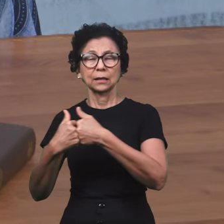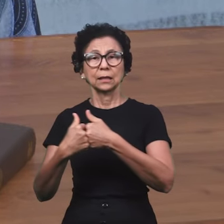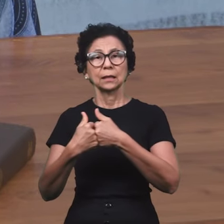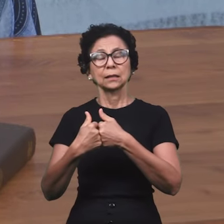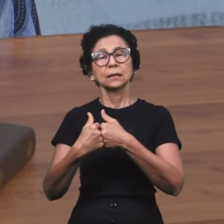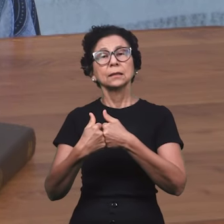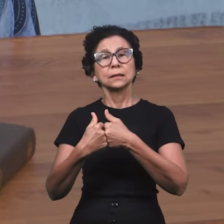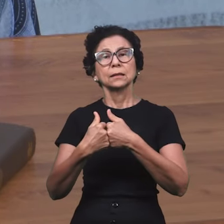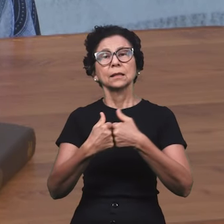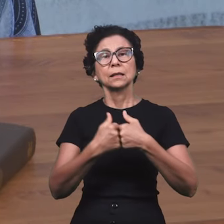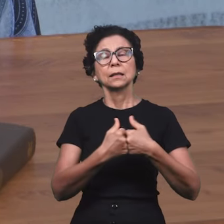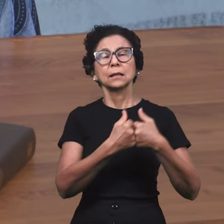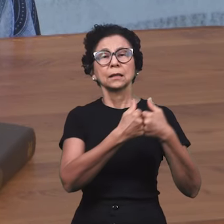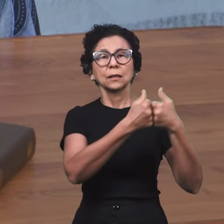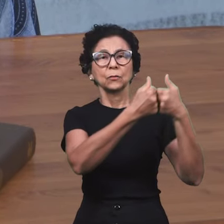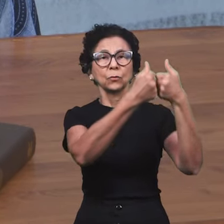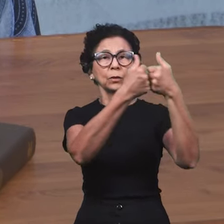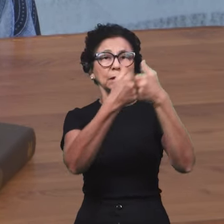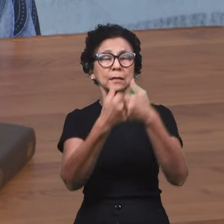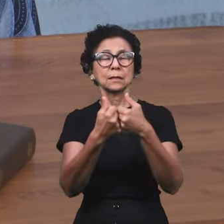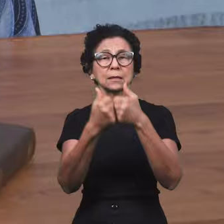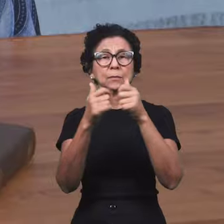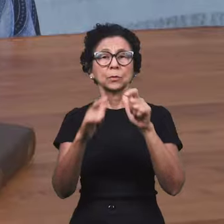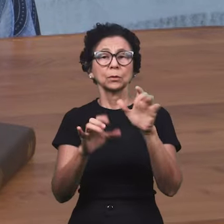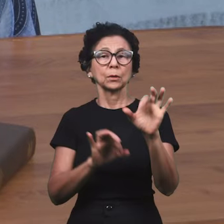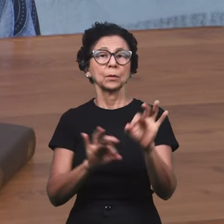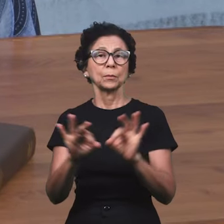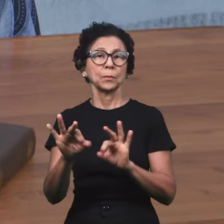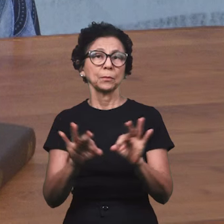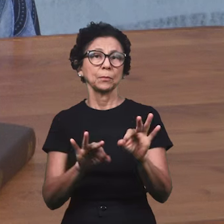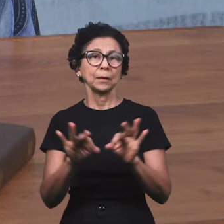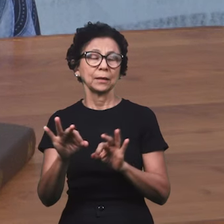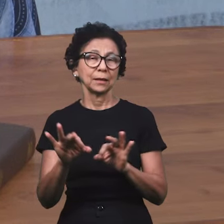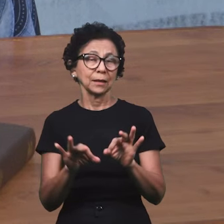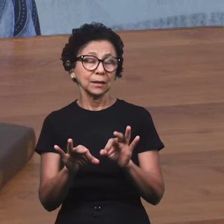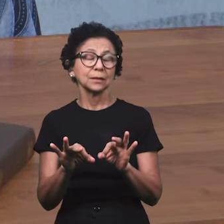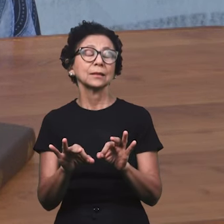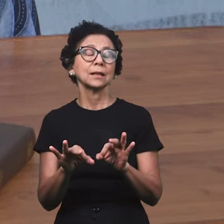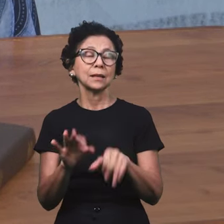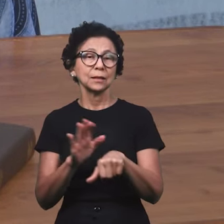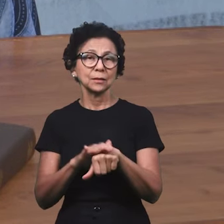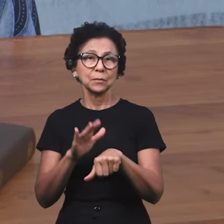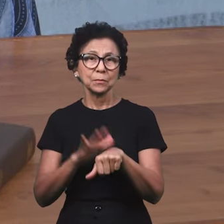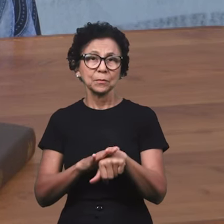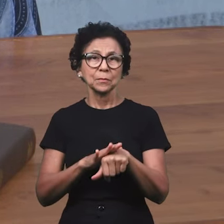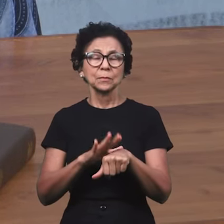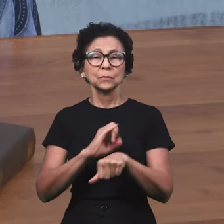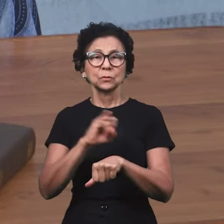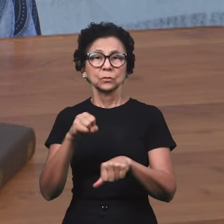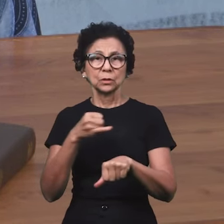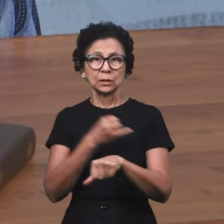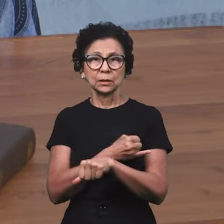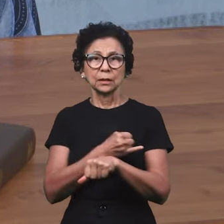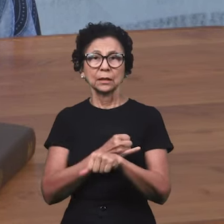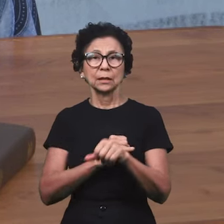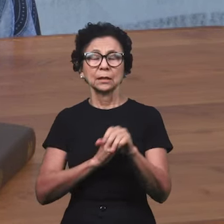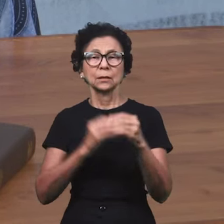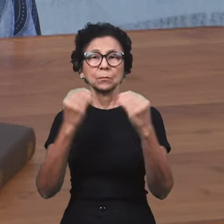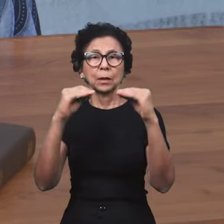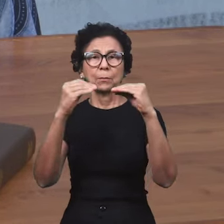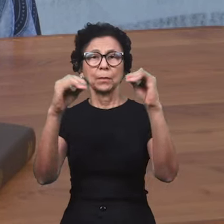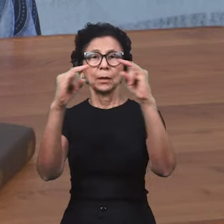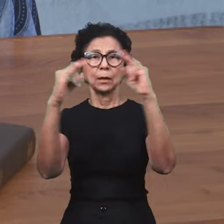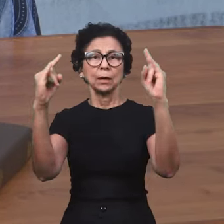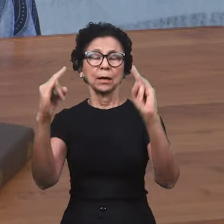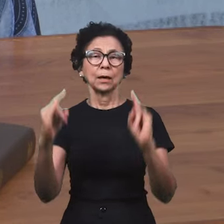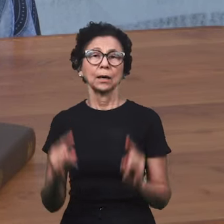tinha preparado, porque ele tinha armado uma tenda em Jerusalém. Também o altar de